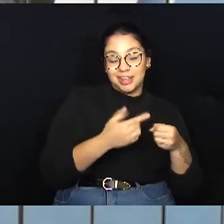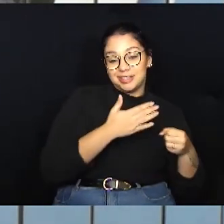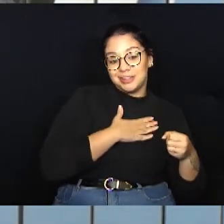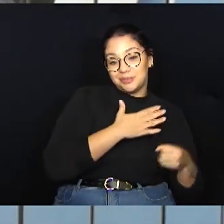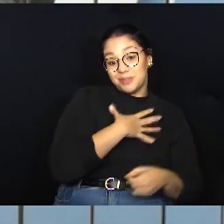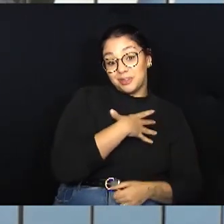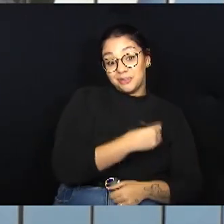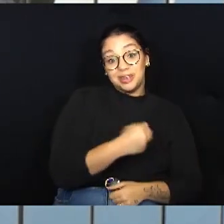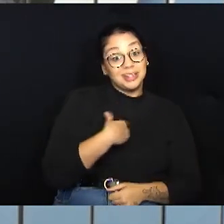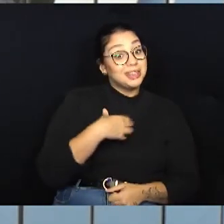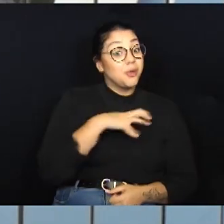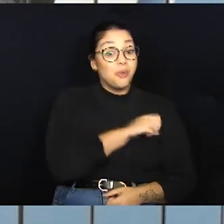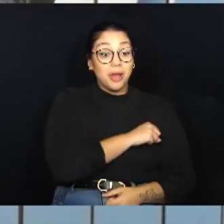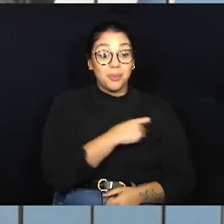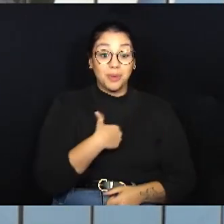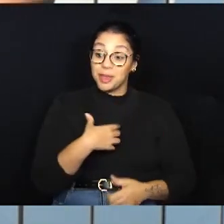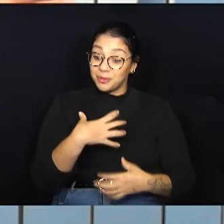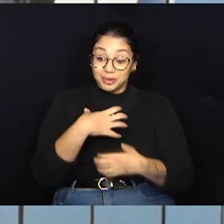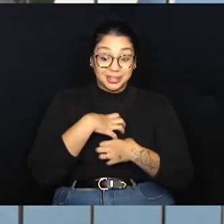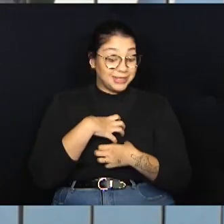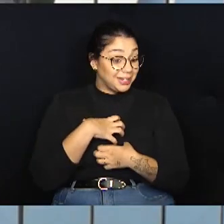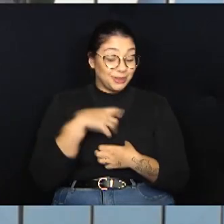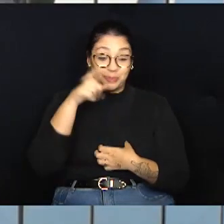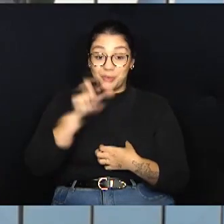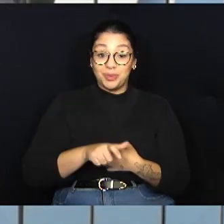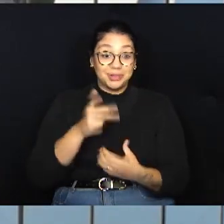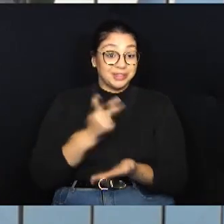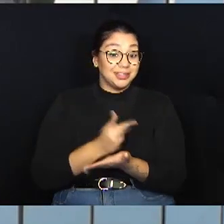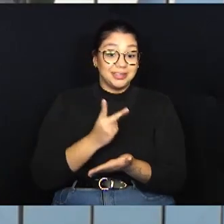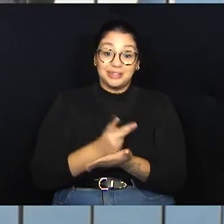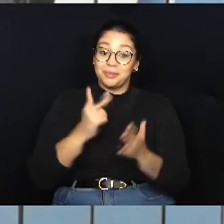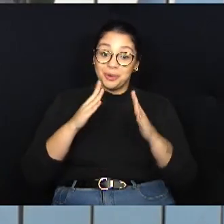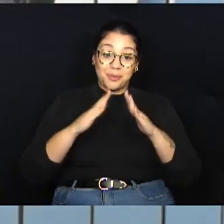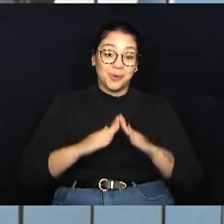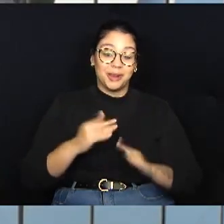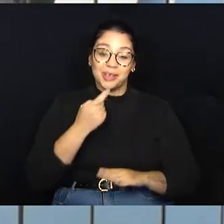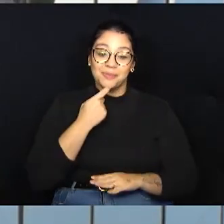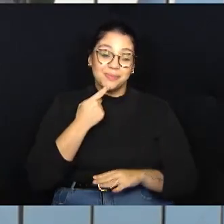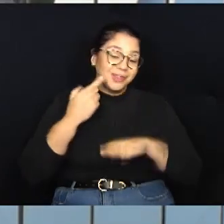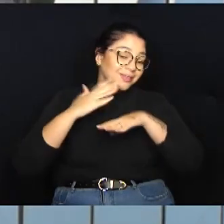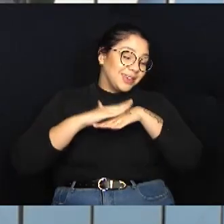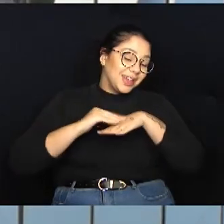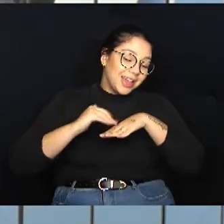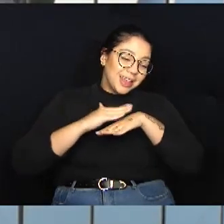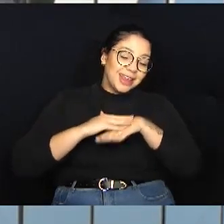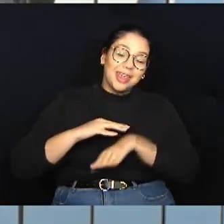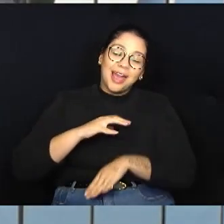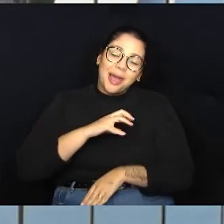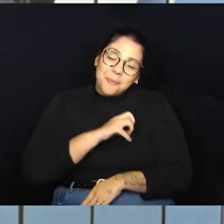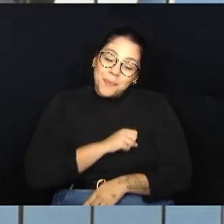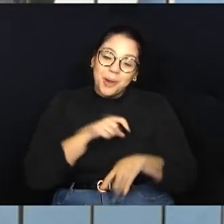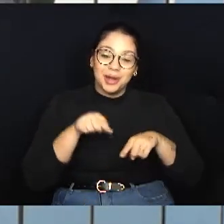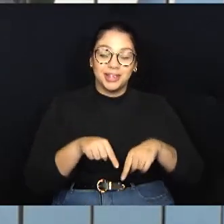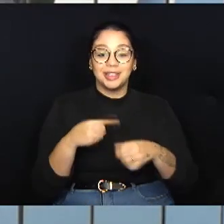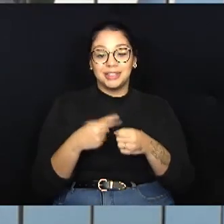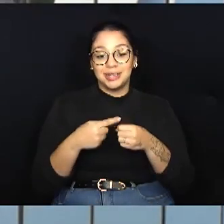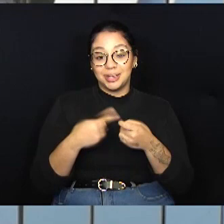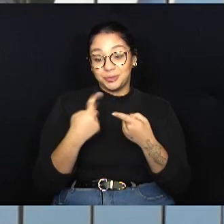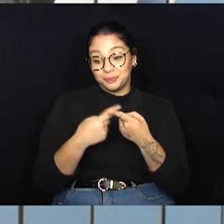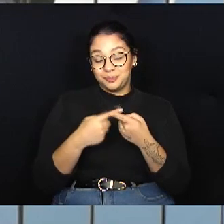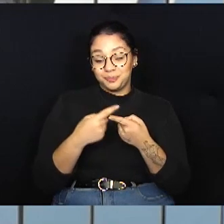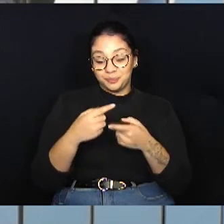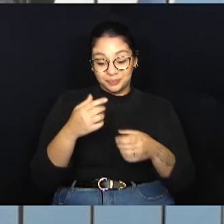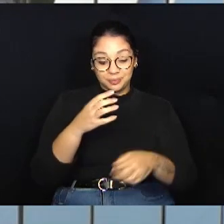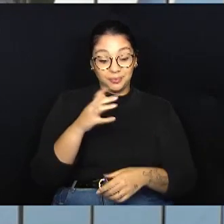me sinto uma pessoa como se sempre morasse em Campinas, pelo carinho, pelo amor que eu tenho pela cidade, porque eu recebi esse amor